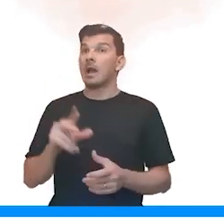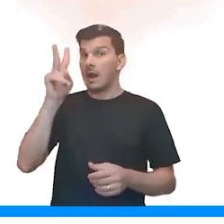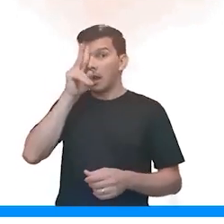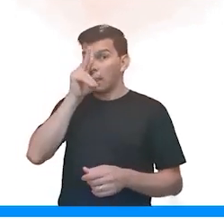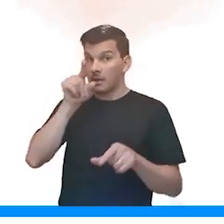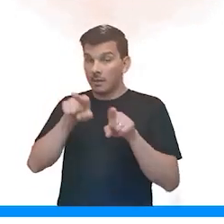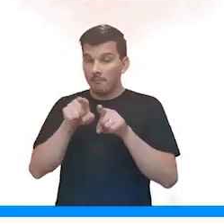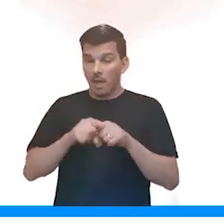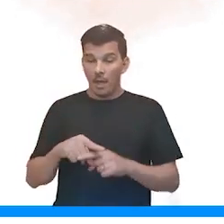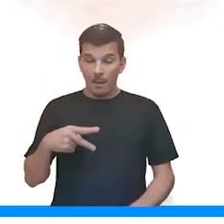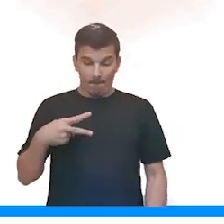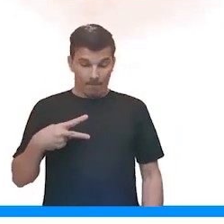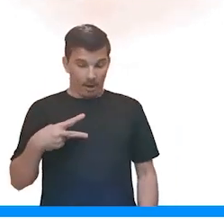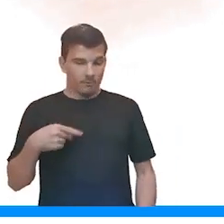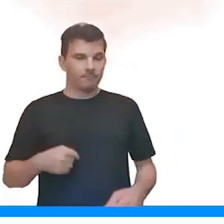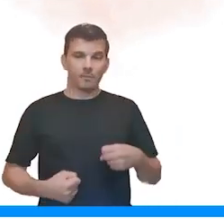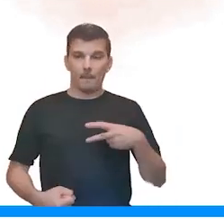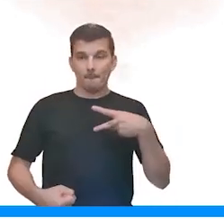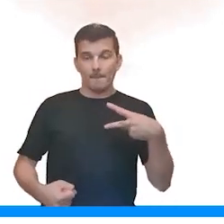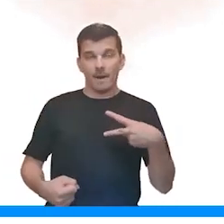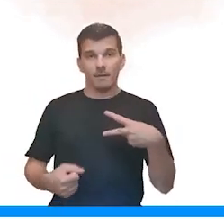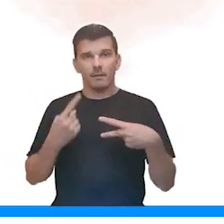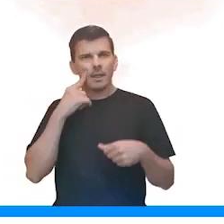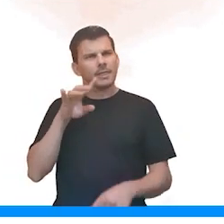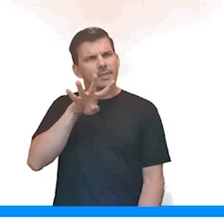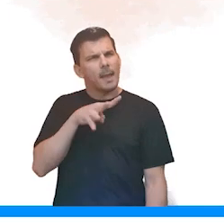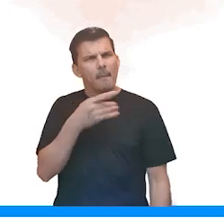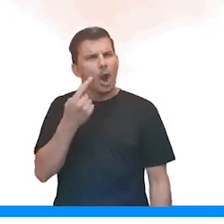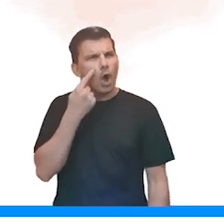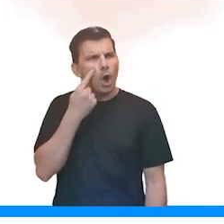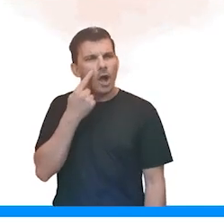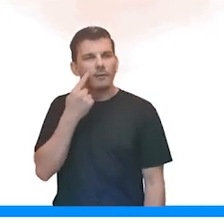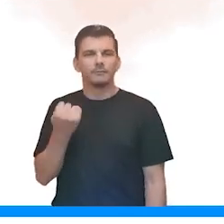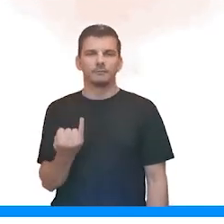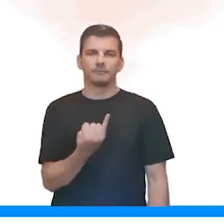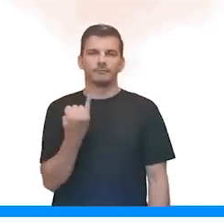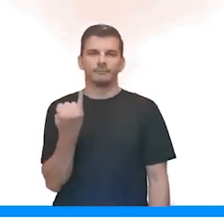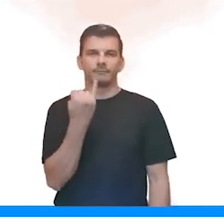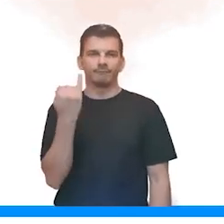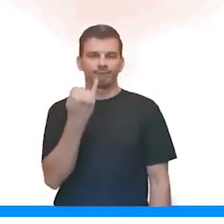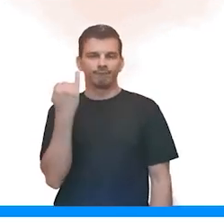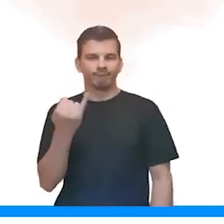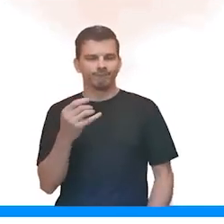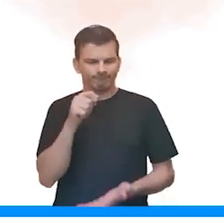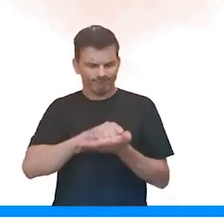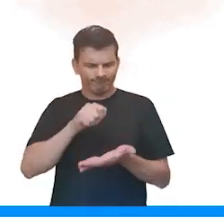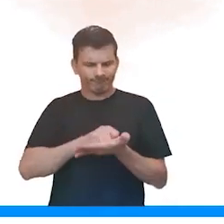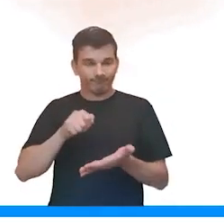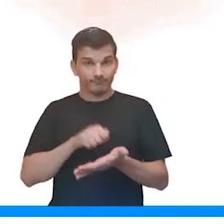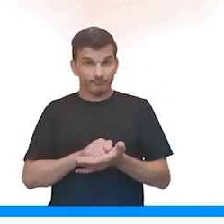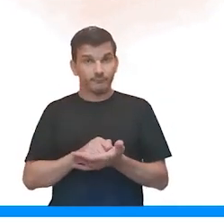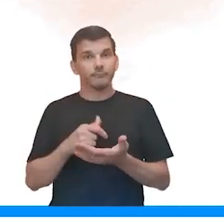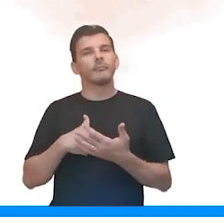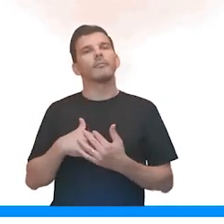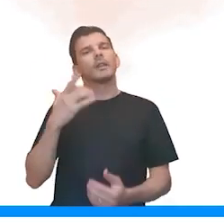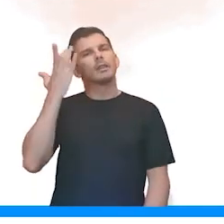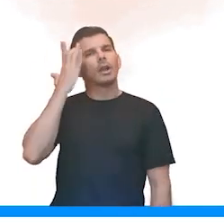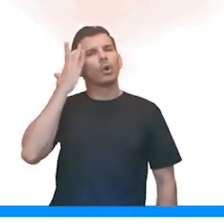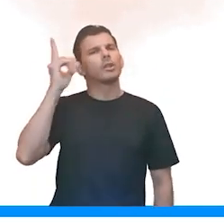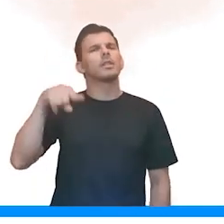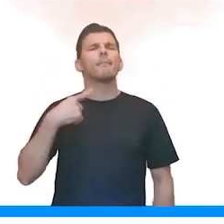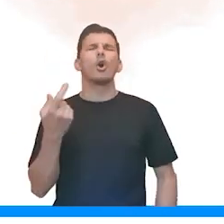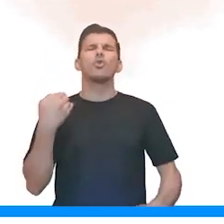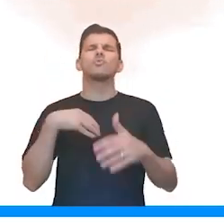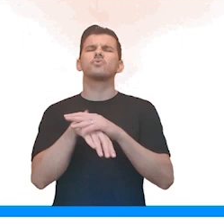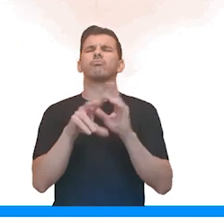mundo perdendo, tá bom? E lembre-se também dos sinais. Eu montei essa tabelinha que é extremamente importante. Isso daqui, galera,